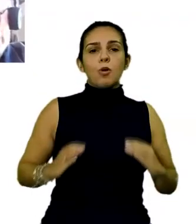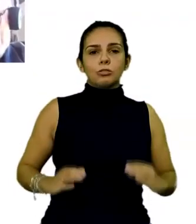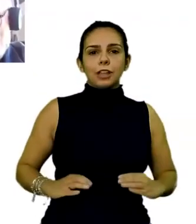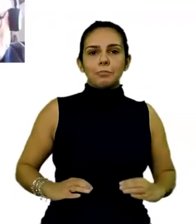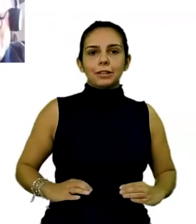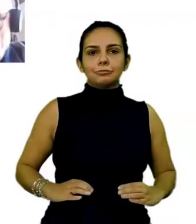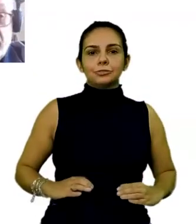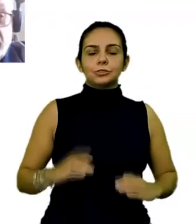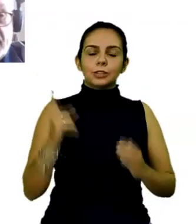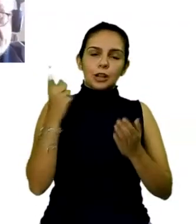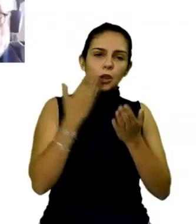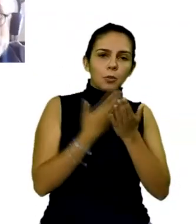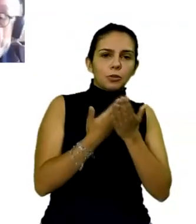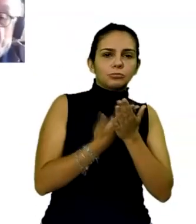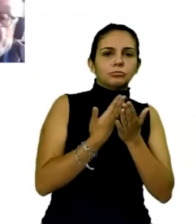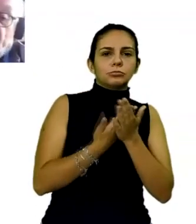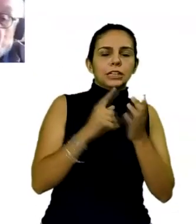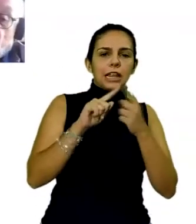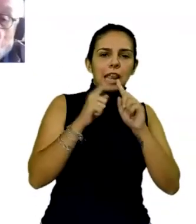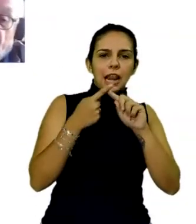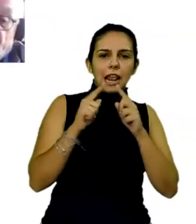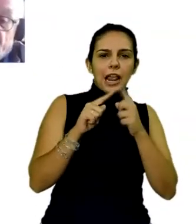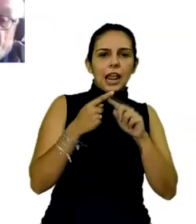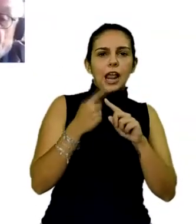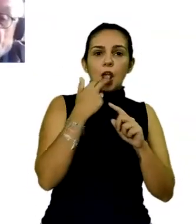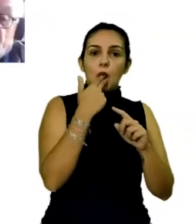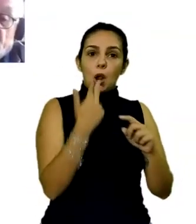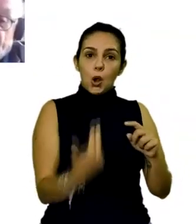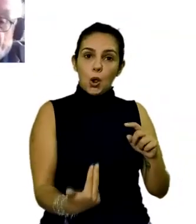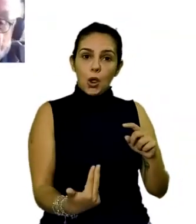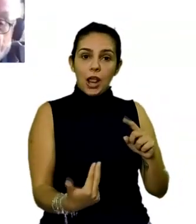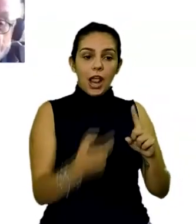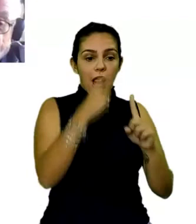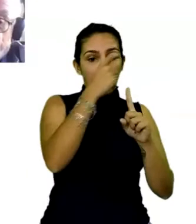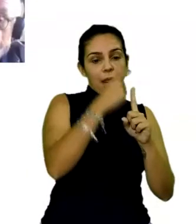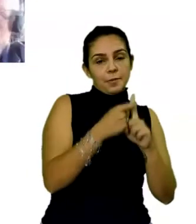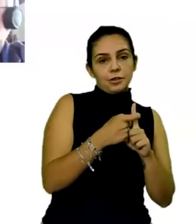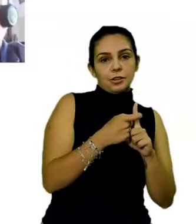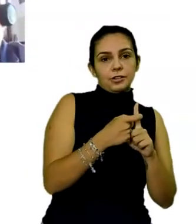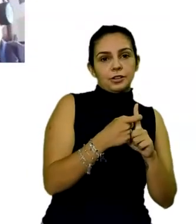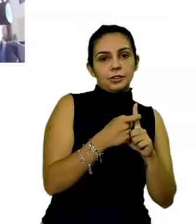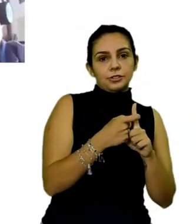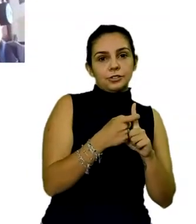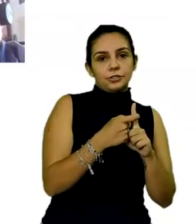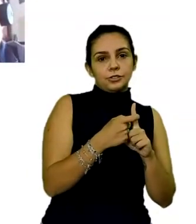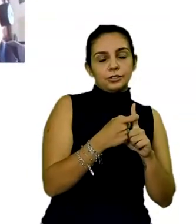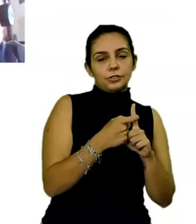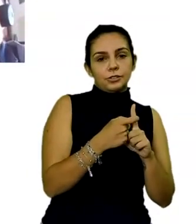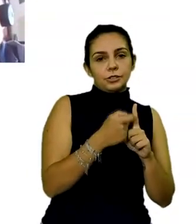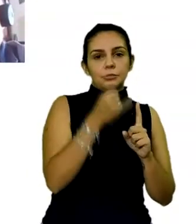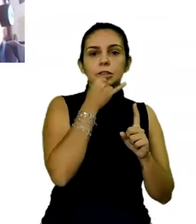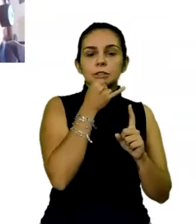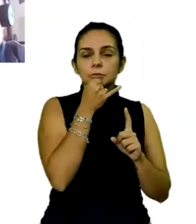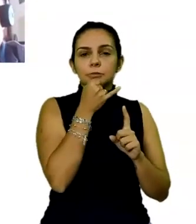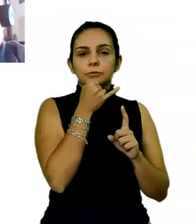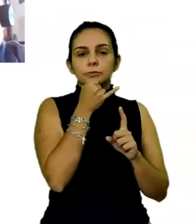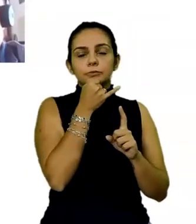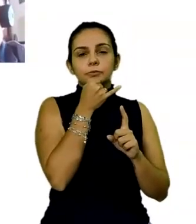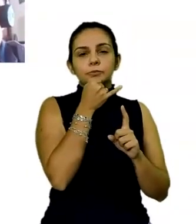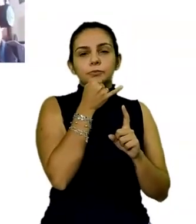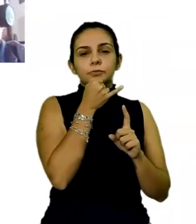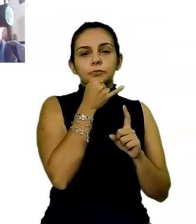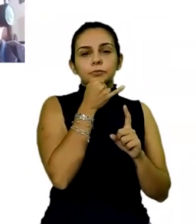a relação entre as cores e a personalidade, né? Por exemplo,